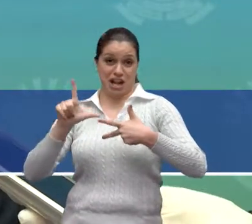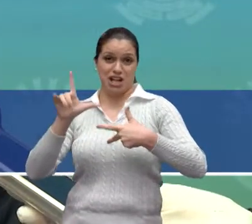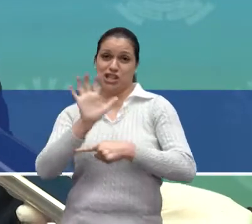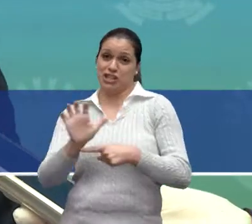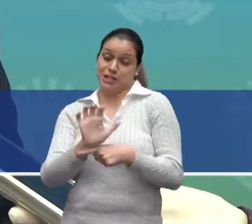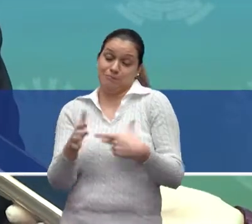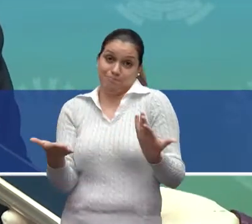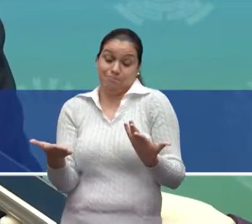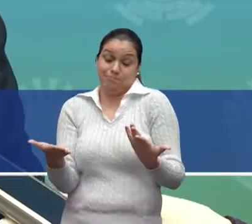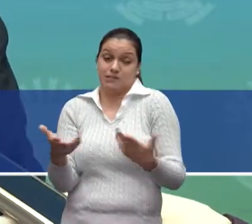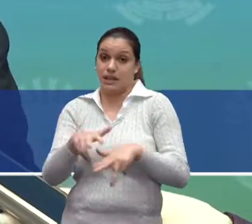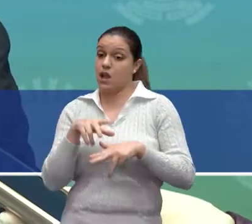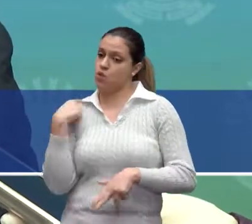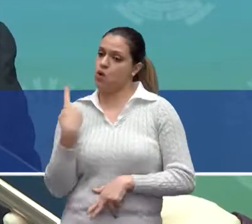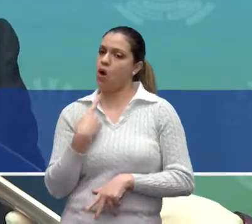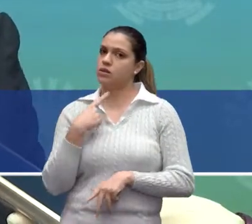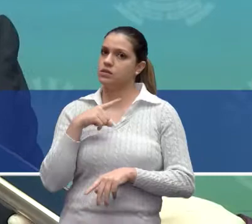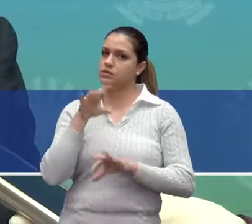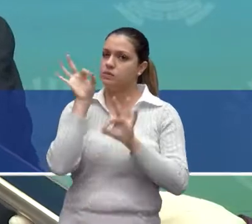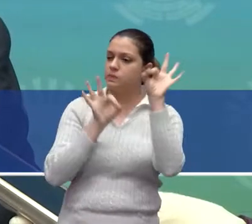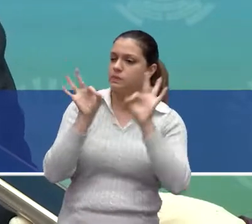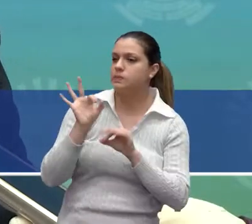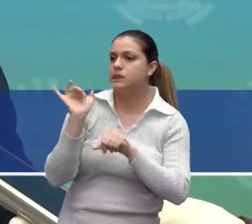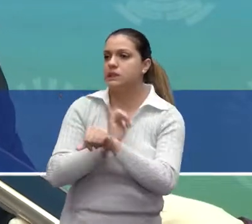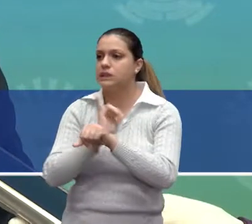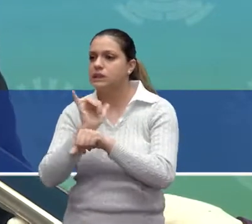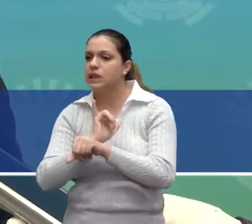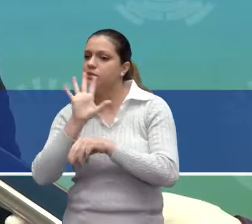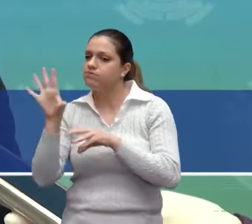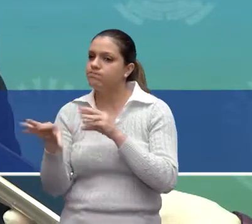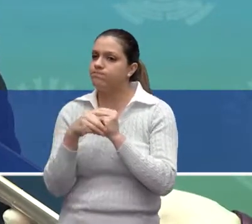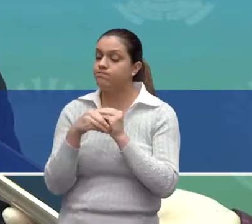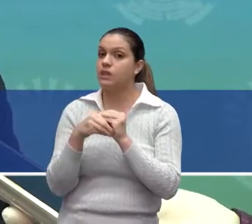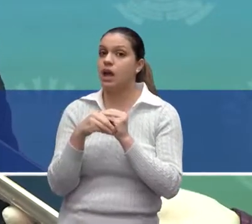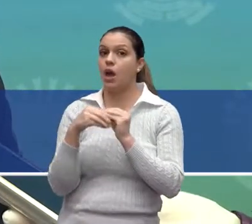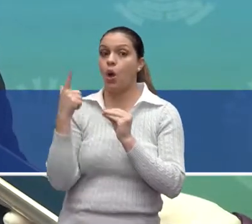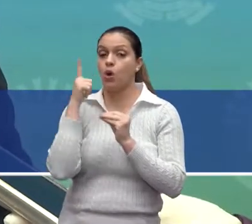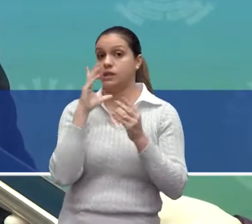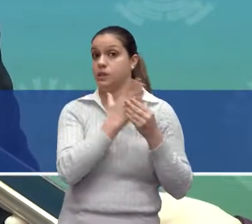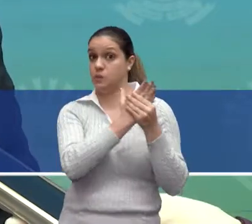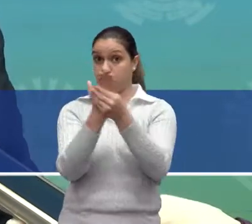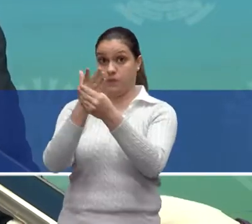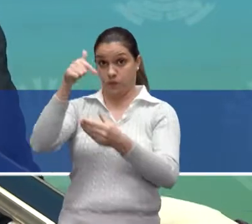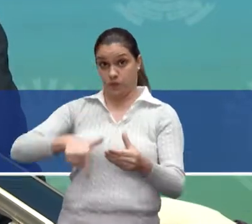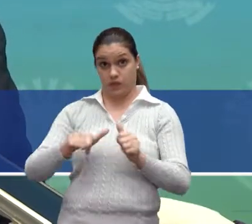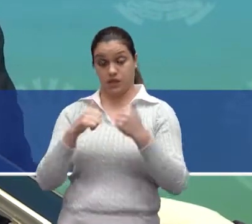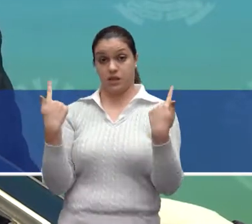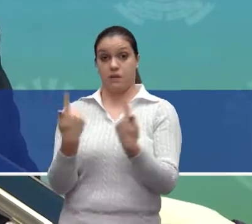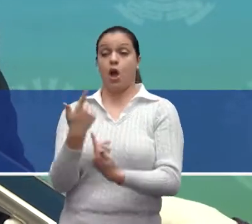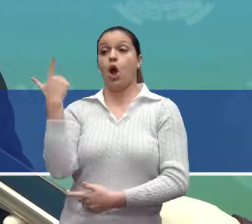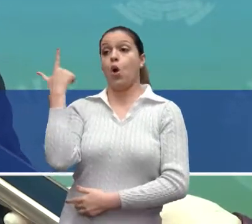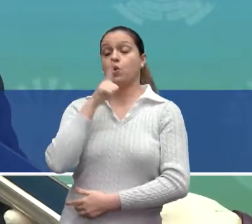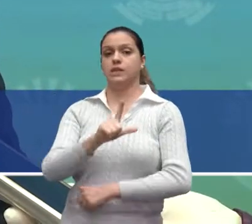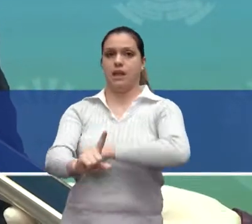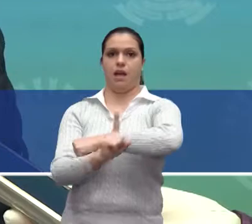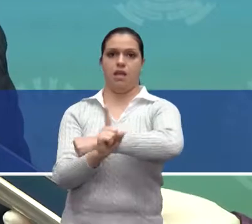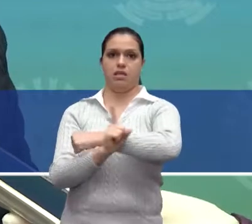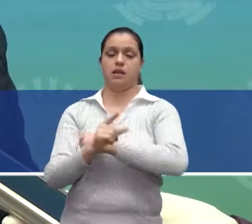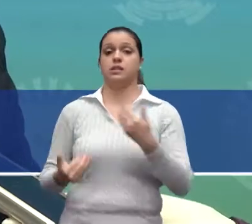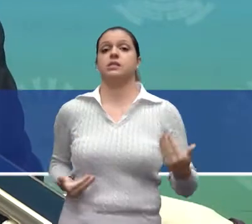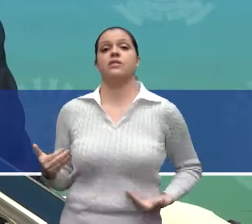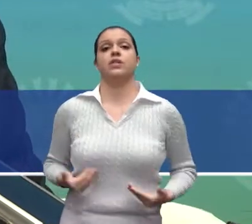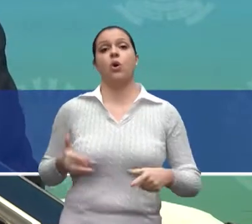do Legislativo Estadual, então, por si, ele já era inconstitucional. Então, nós fizemos essas alterações para que ele desse uma tramitação na casa e a